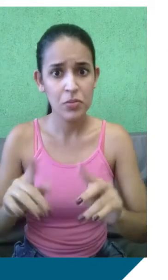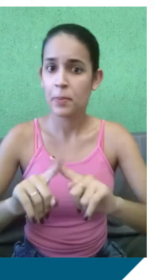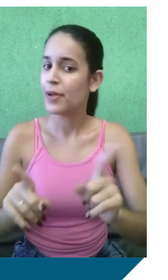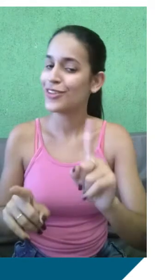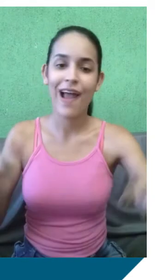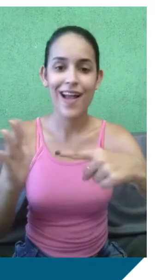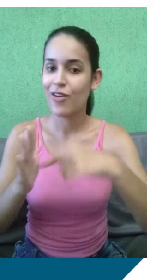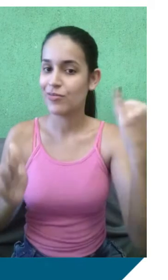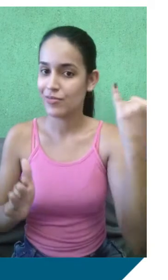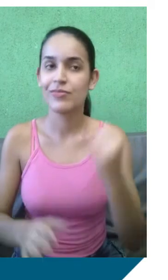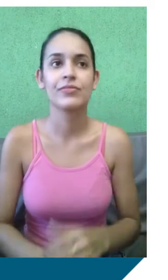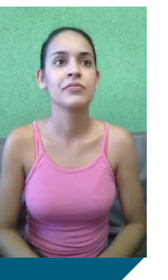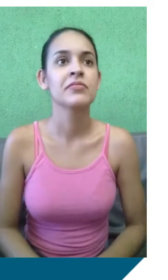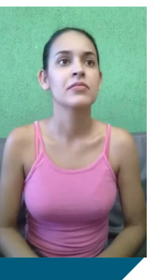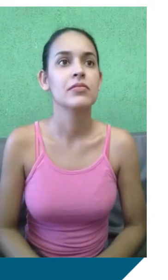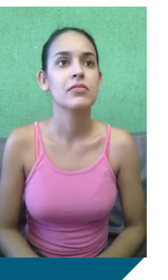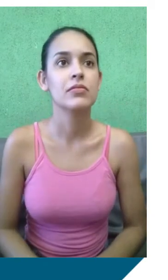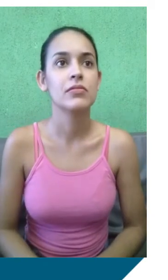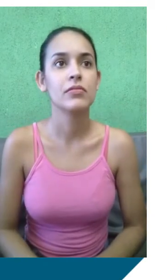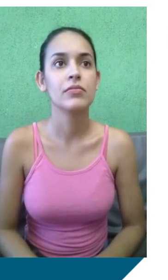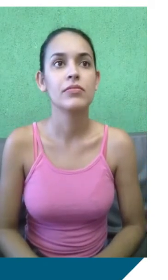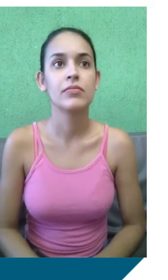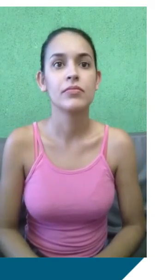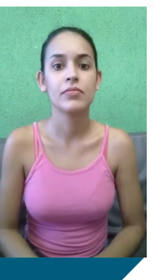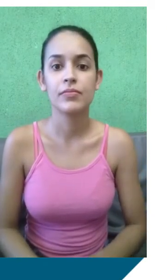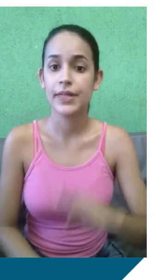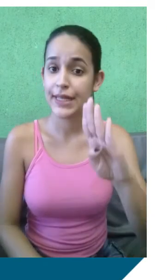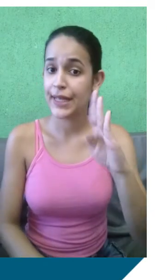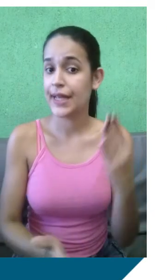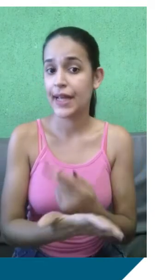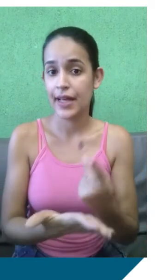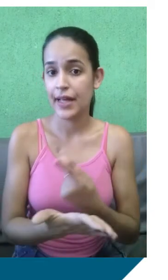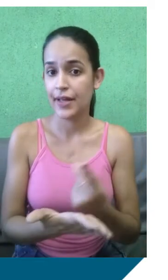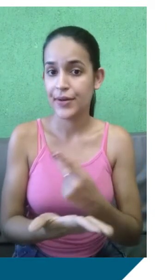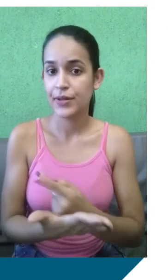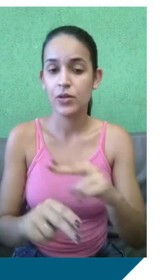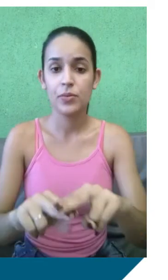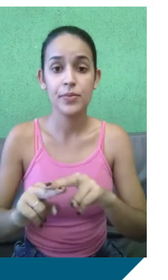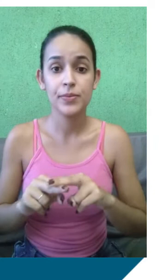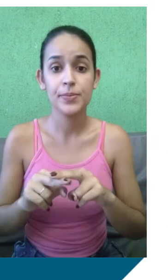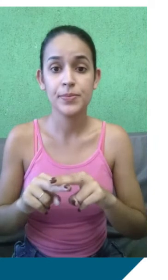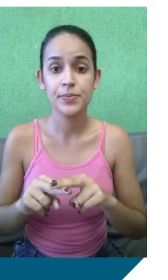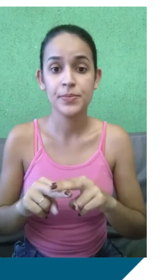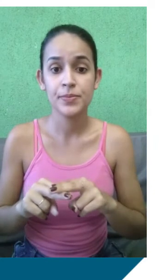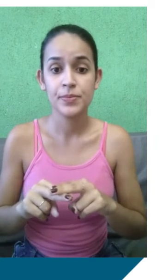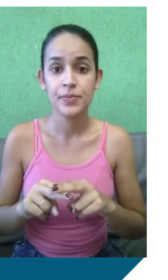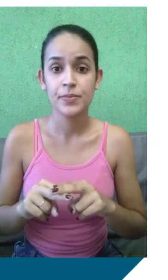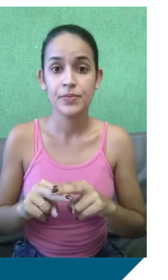de forma breve no primeiro parágrafo. A alternativa D é inadequada porque, apesar no